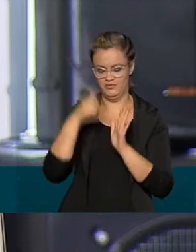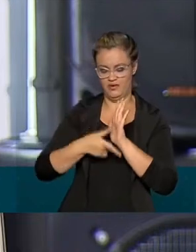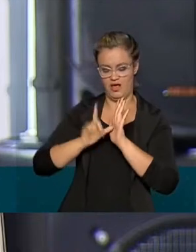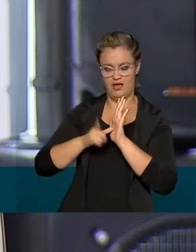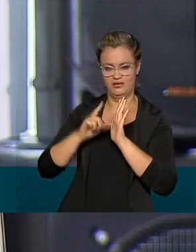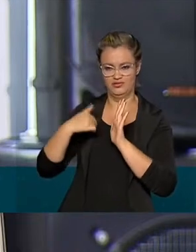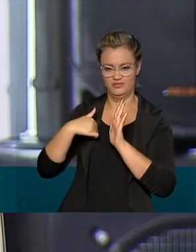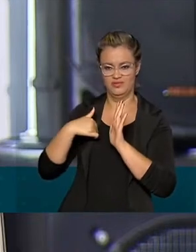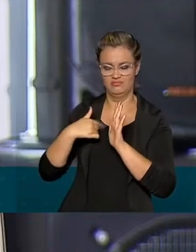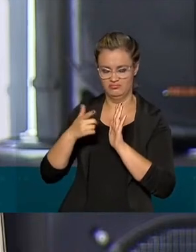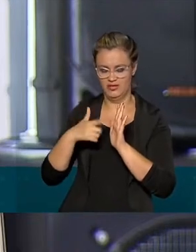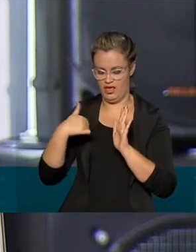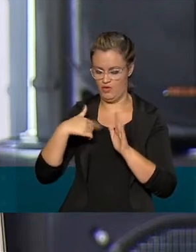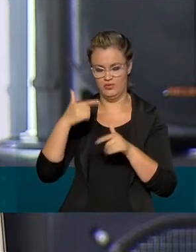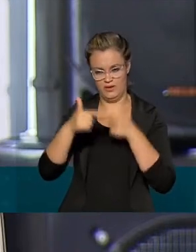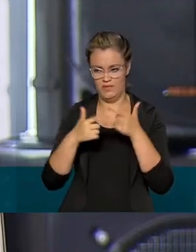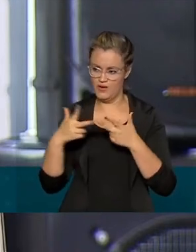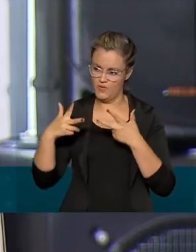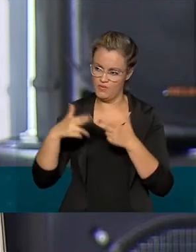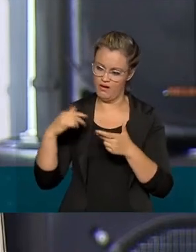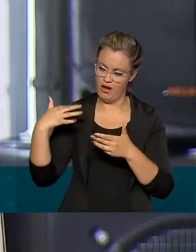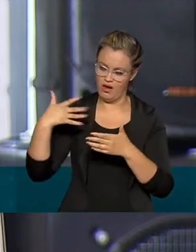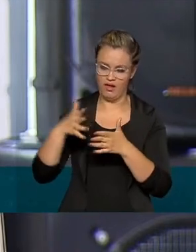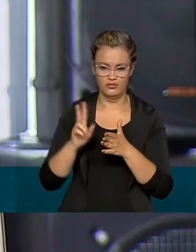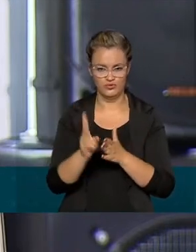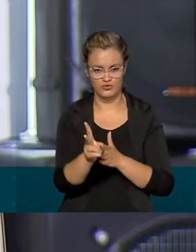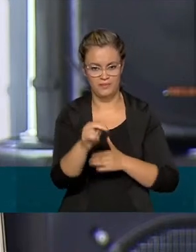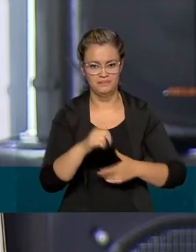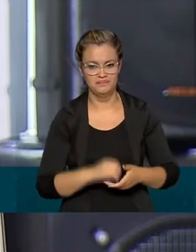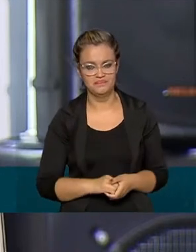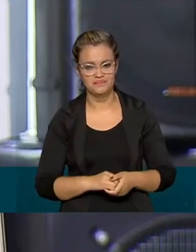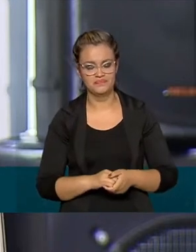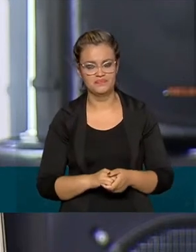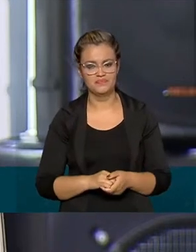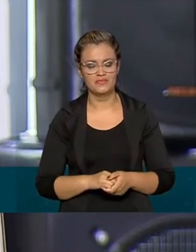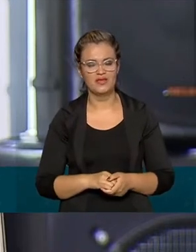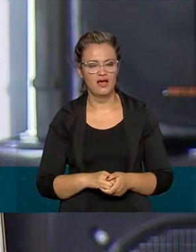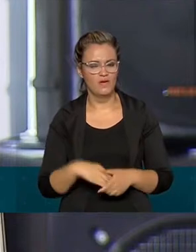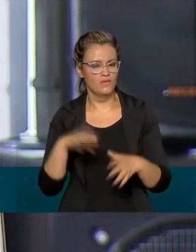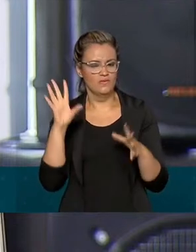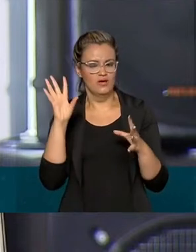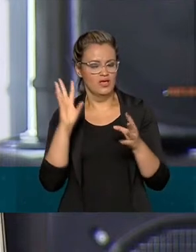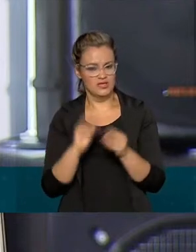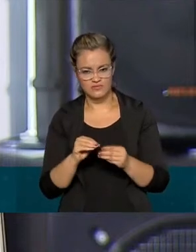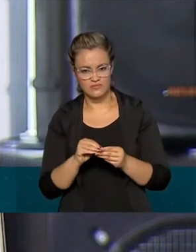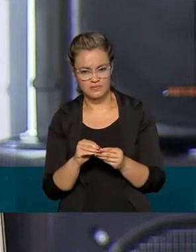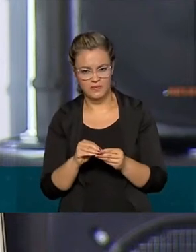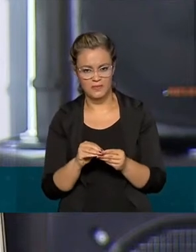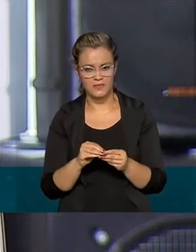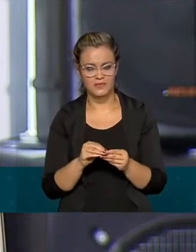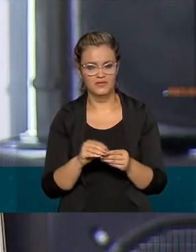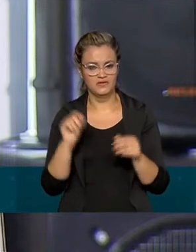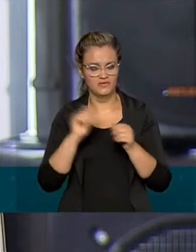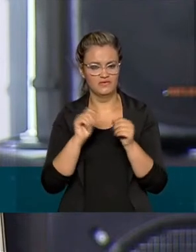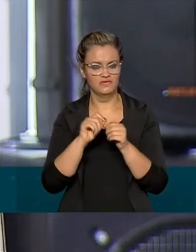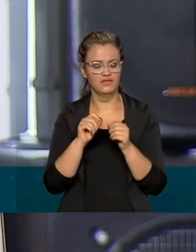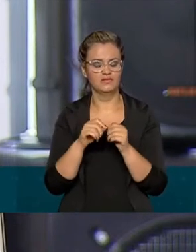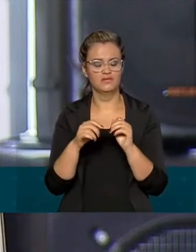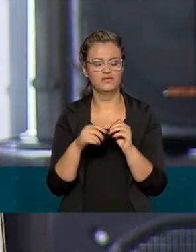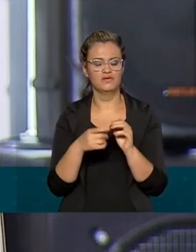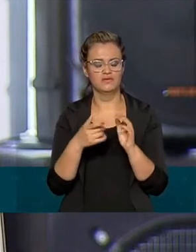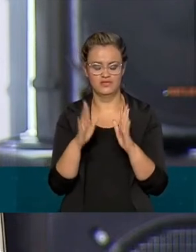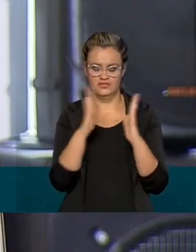antecessores. A seguir, passo a destacar um pequeno resumo daquilo que foi realizado nesses